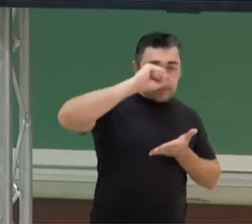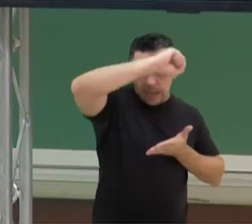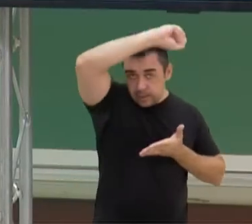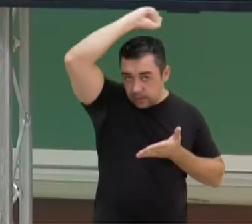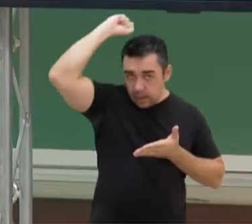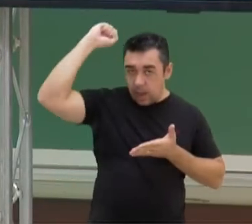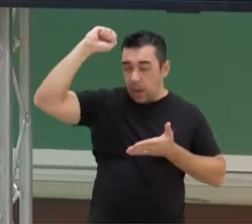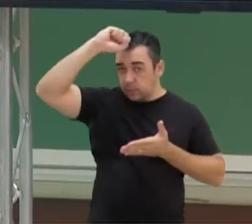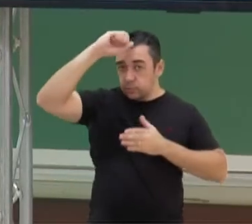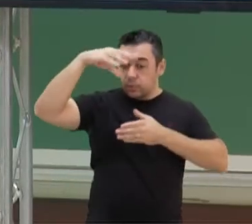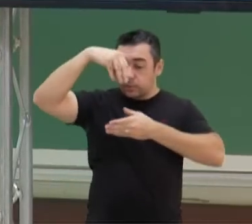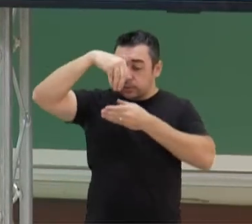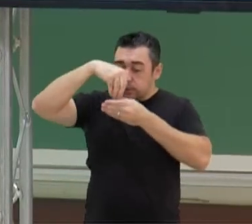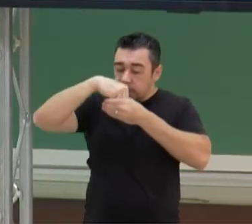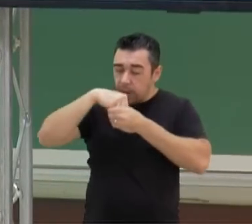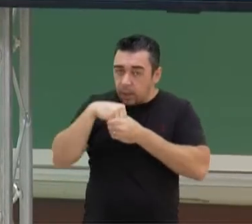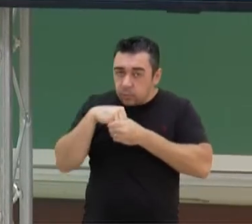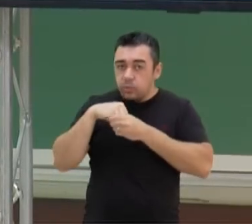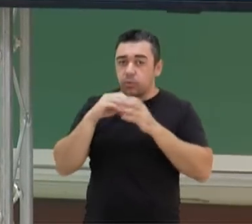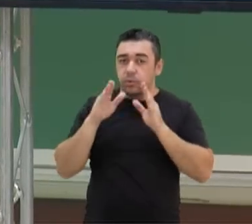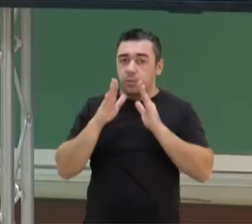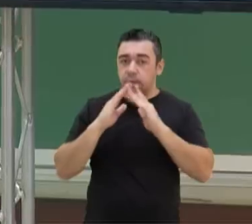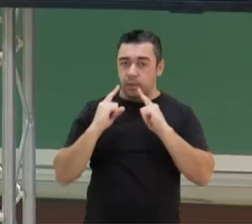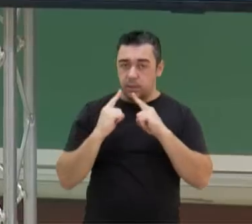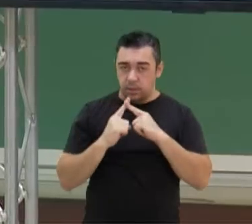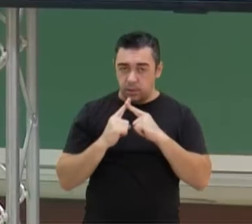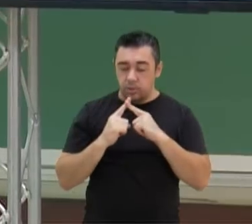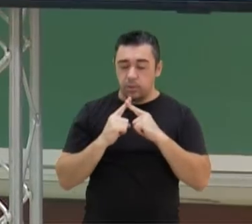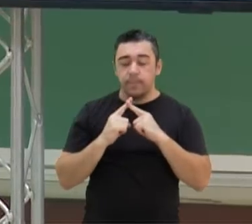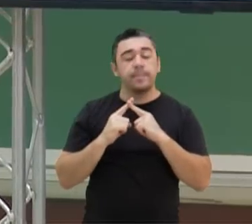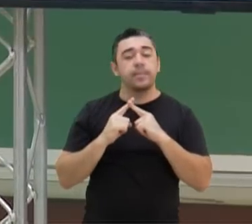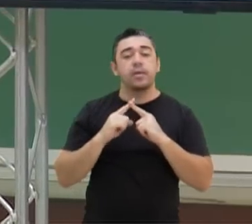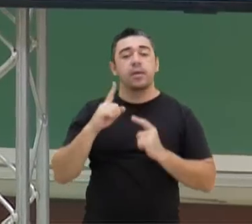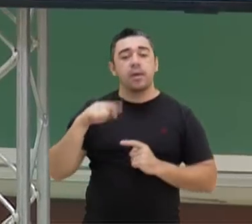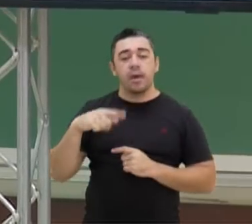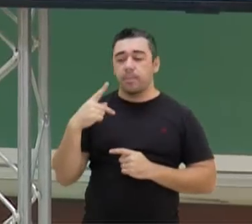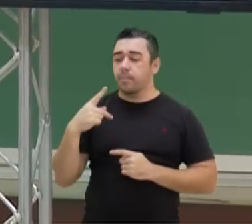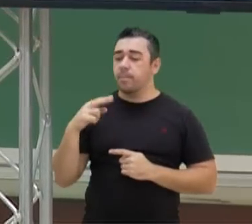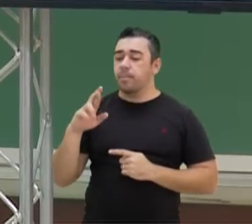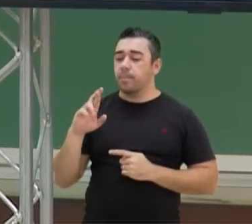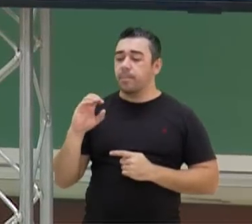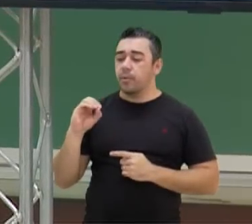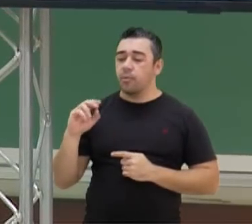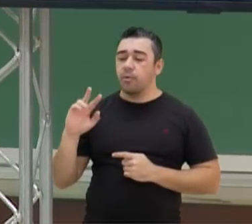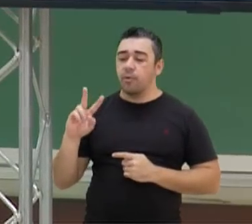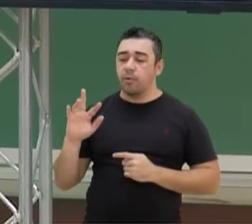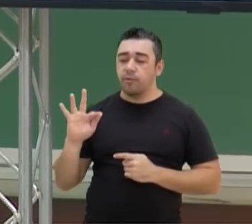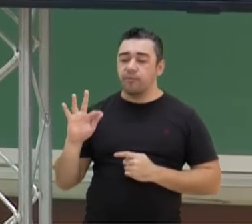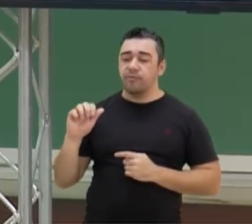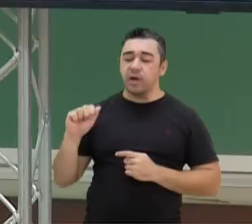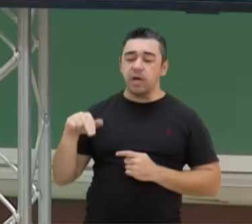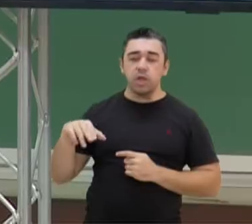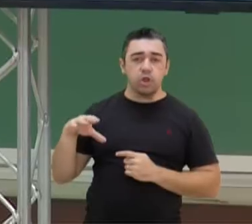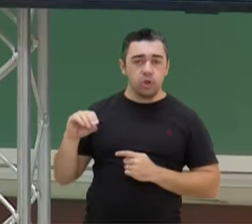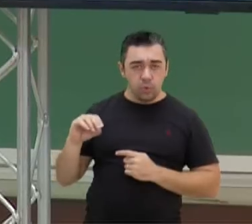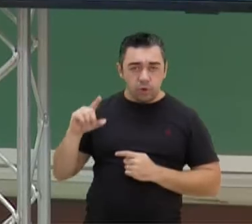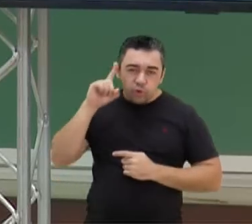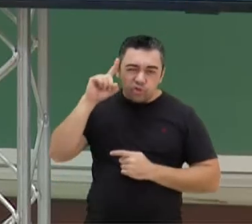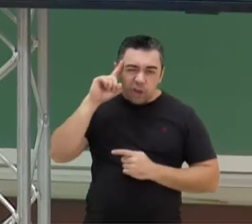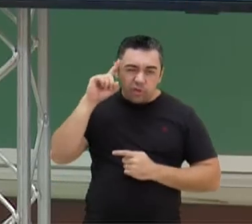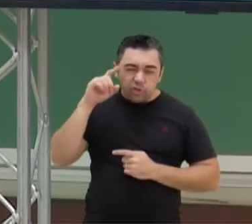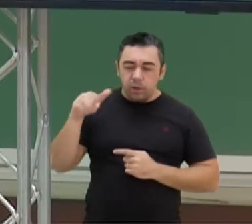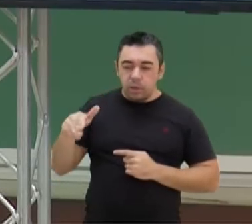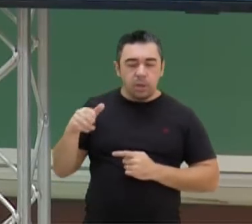do templo, dentro do tempo sagrado, e o profano, aquilo que é cotidiano, aquilo que é trivial, do dia